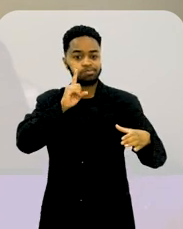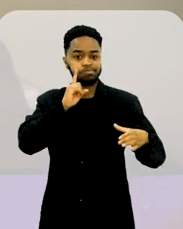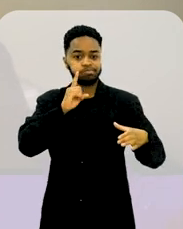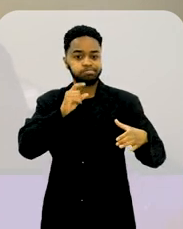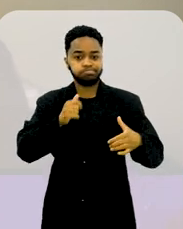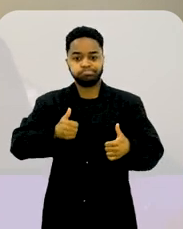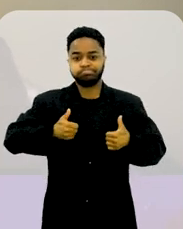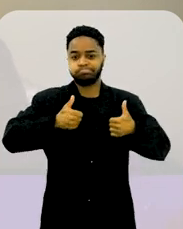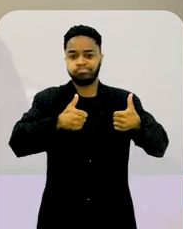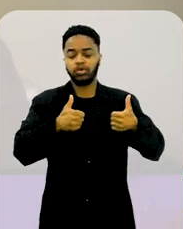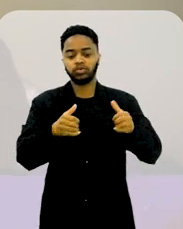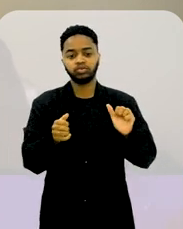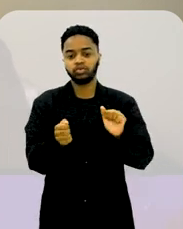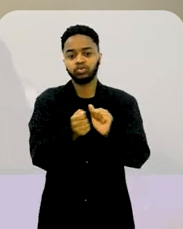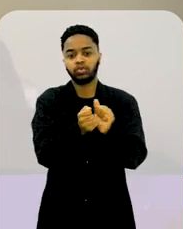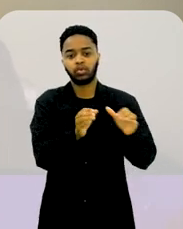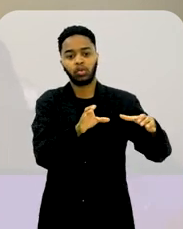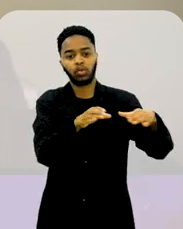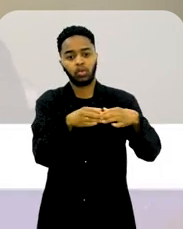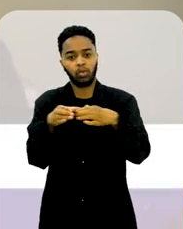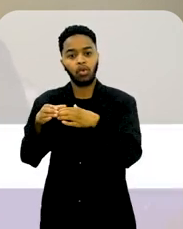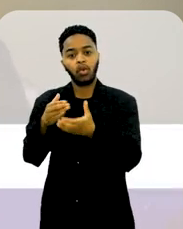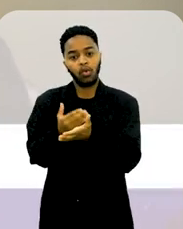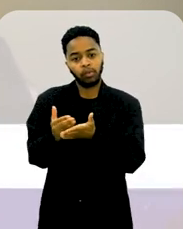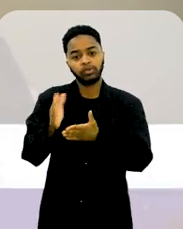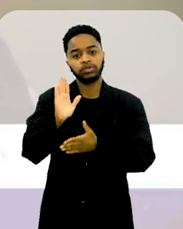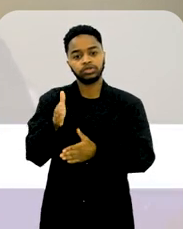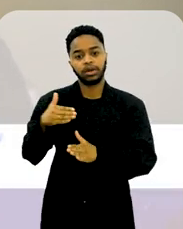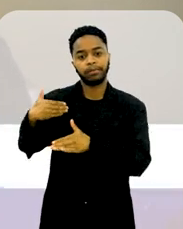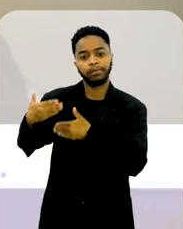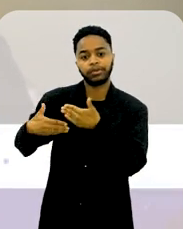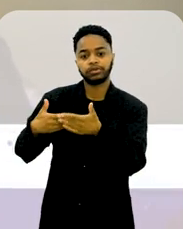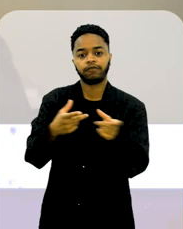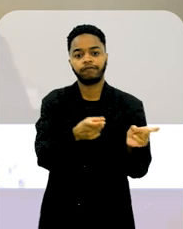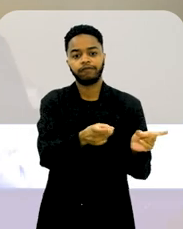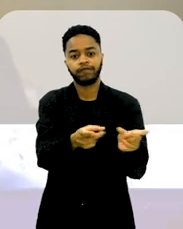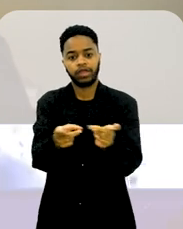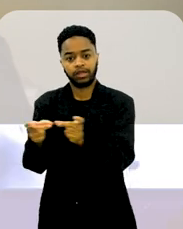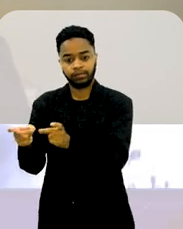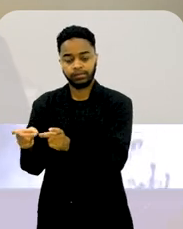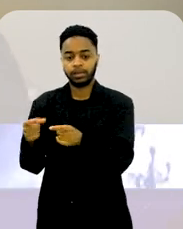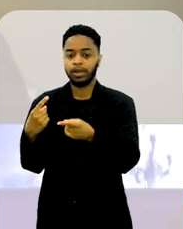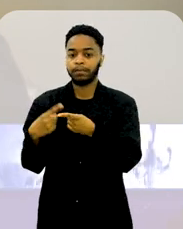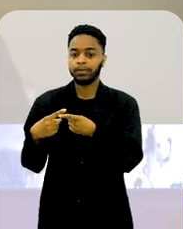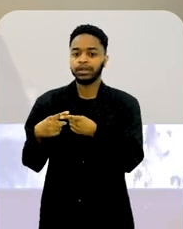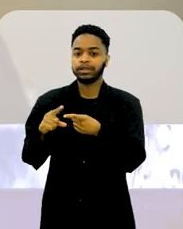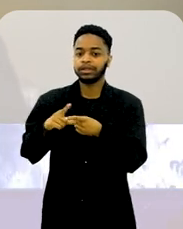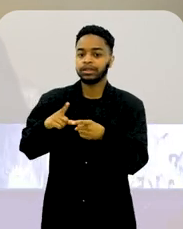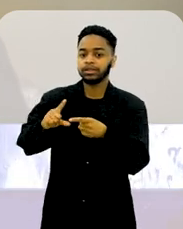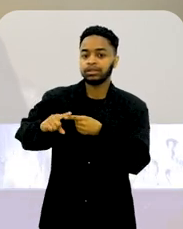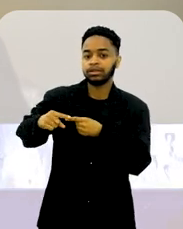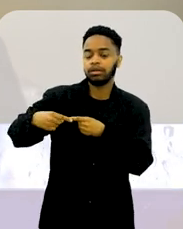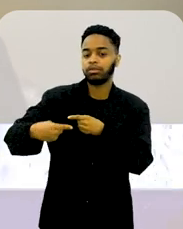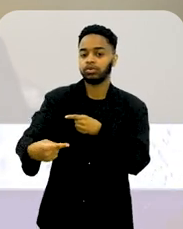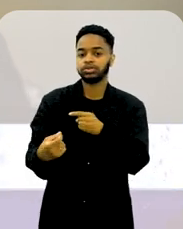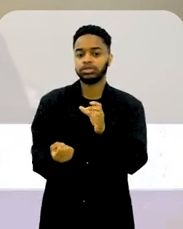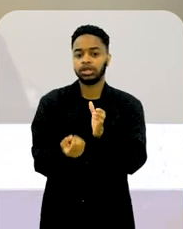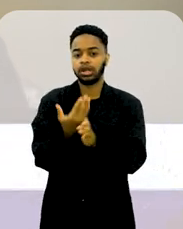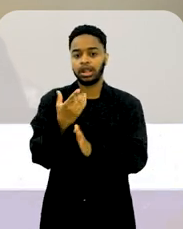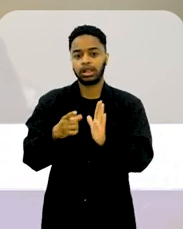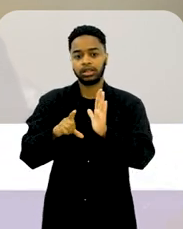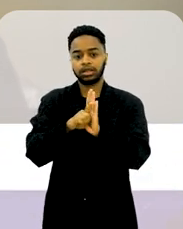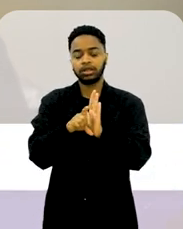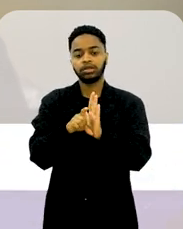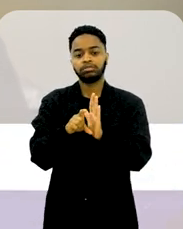digamos assim de de clubes que já iniciavam esse processo de venda né logo após a a criação